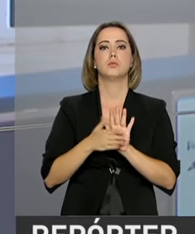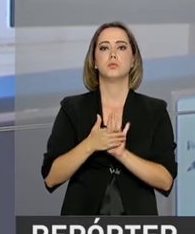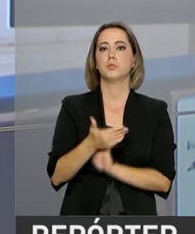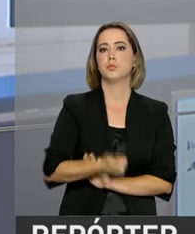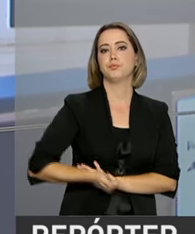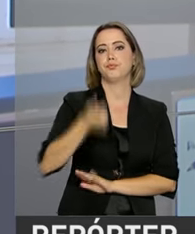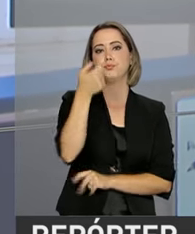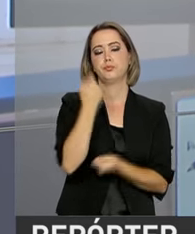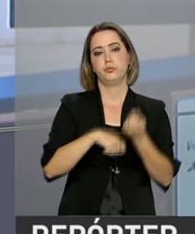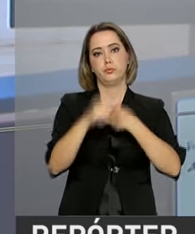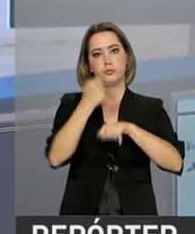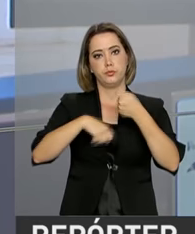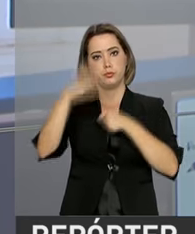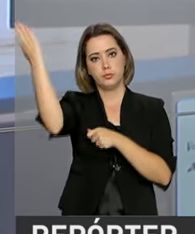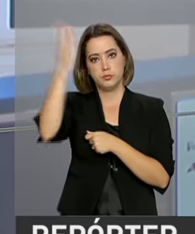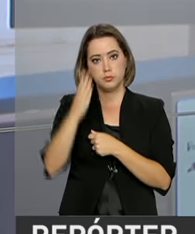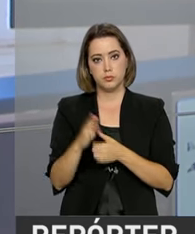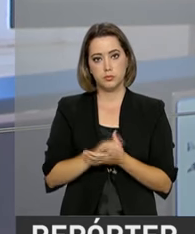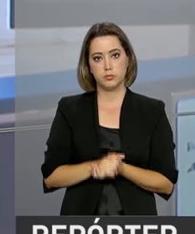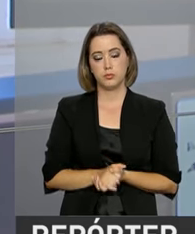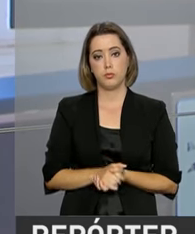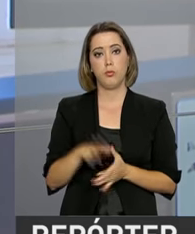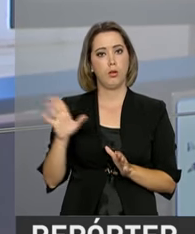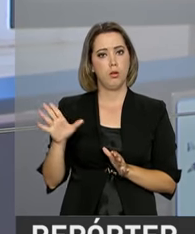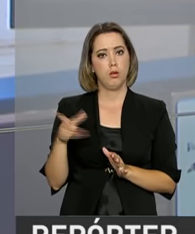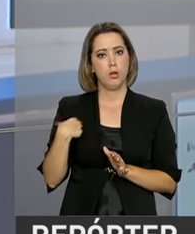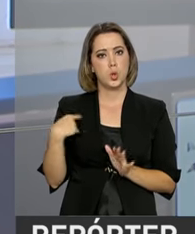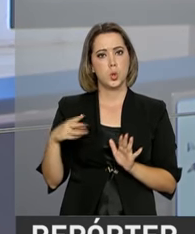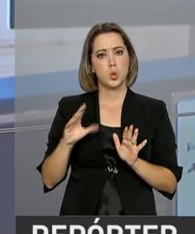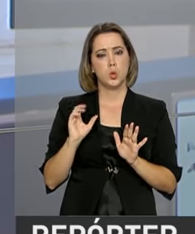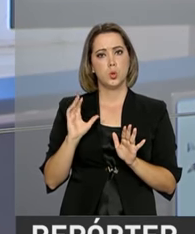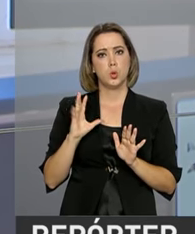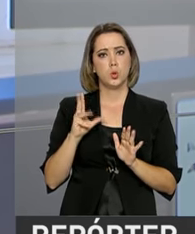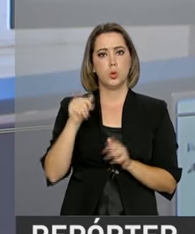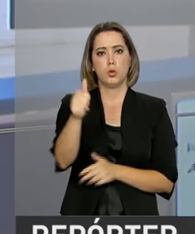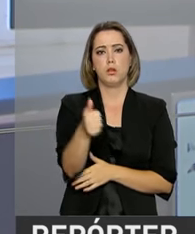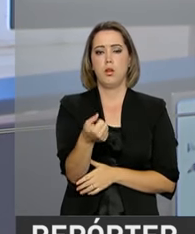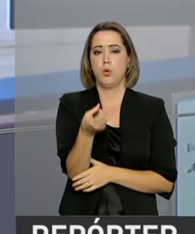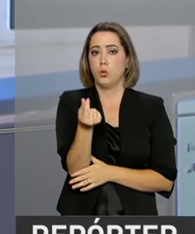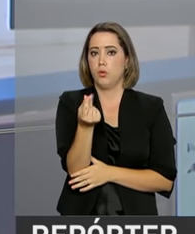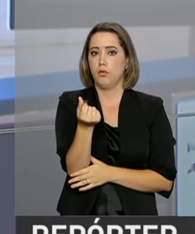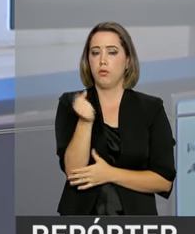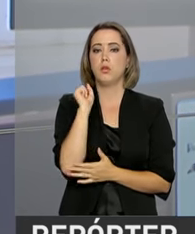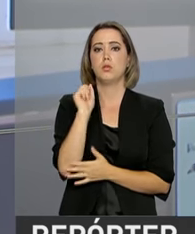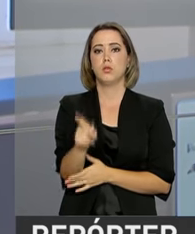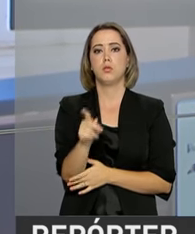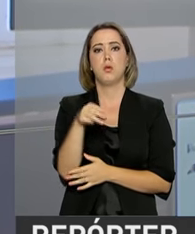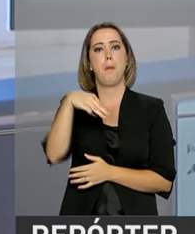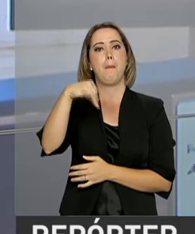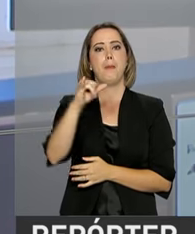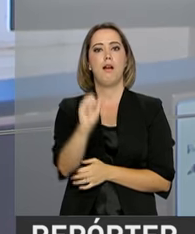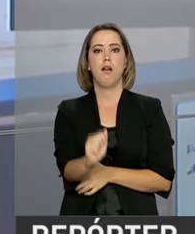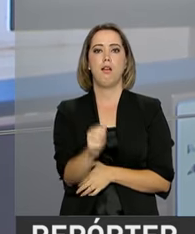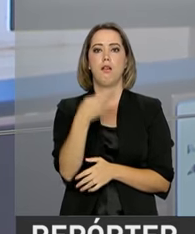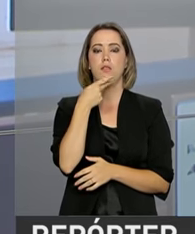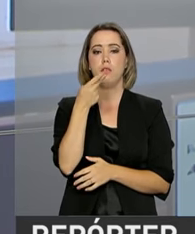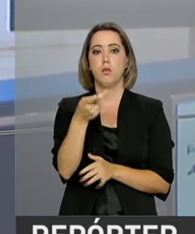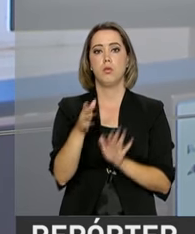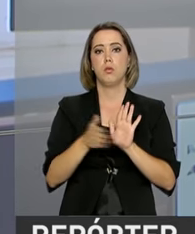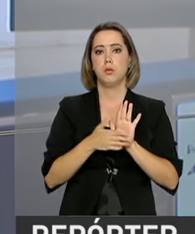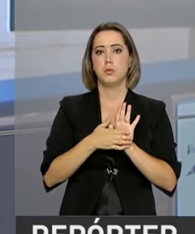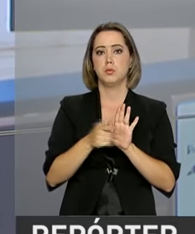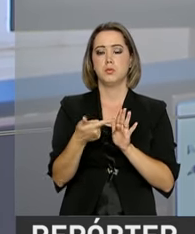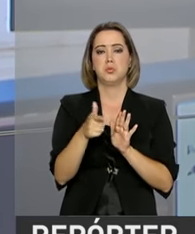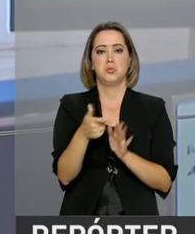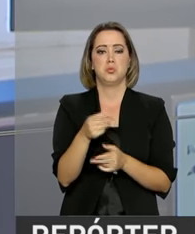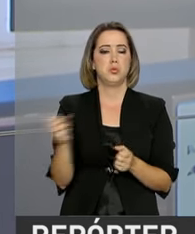melhorar a economia brasileira quanto à integralidade da aposentadoria Maia disse que a proposta apresentada agora